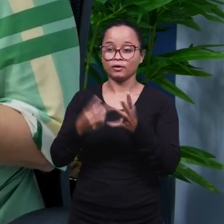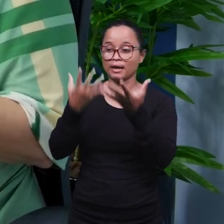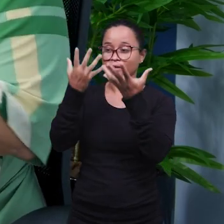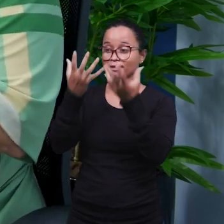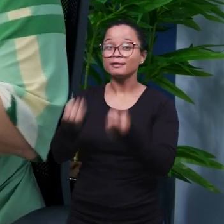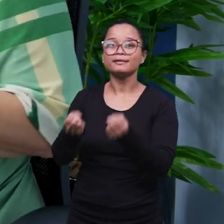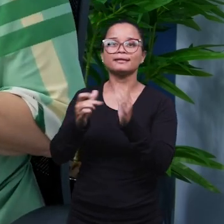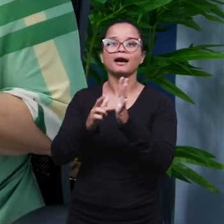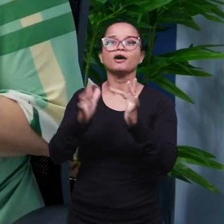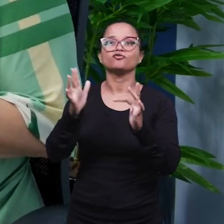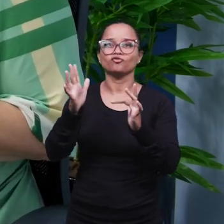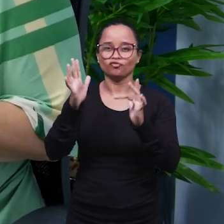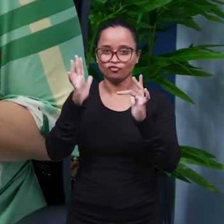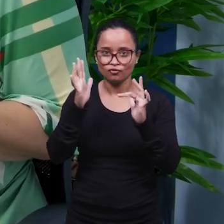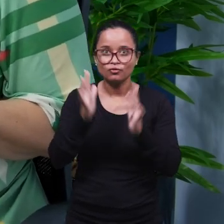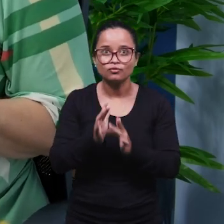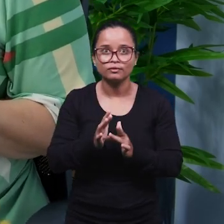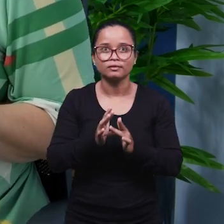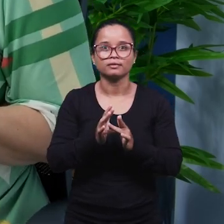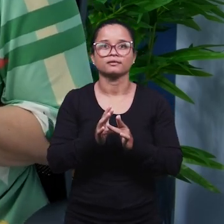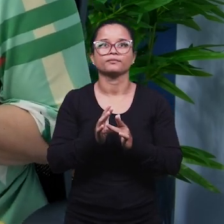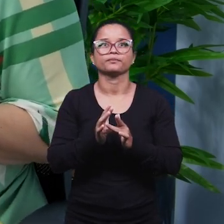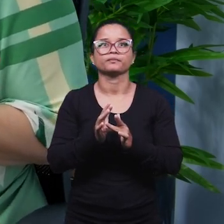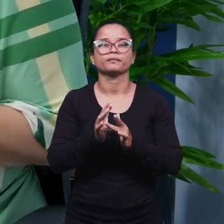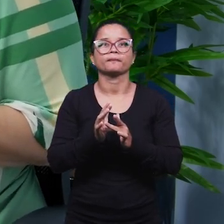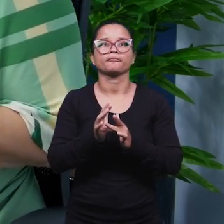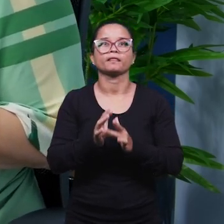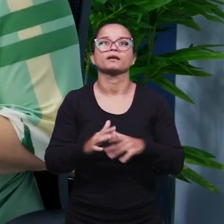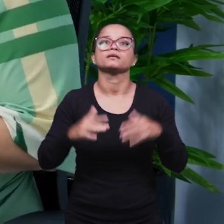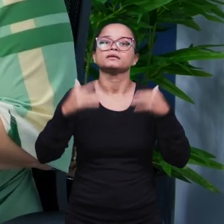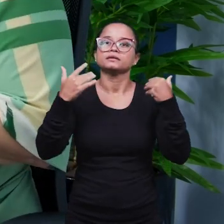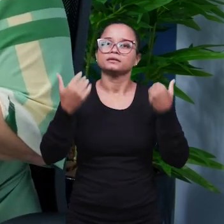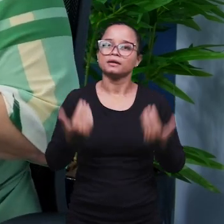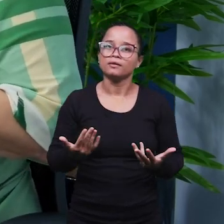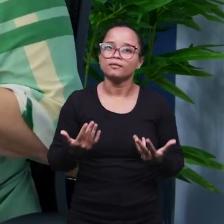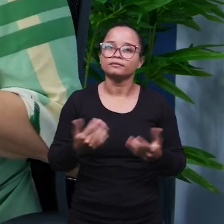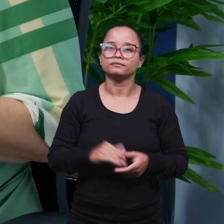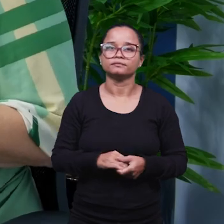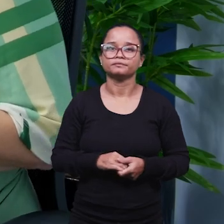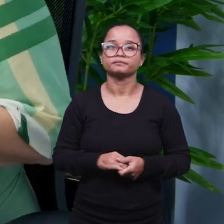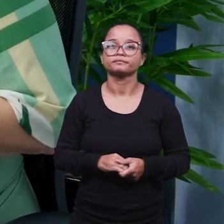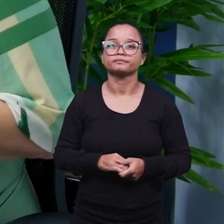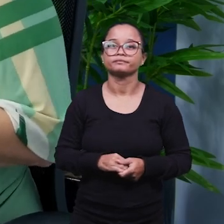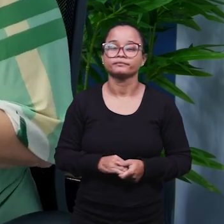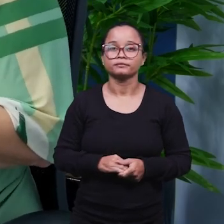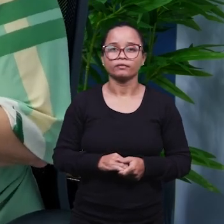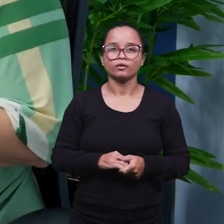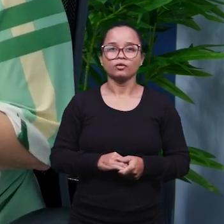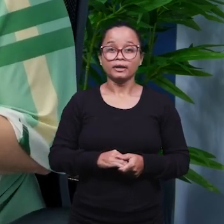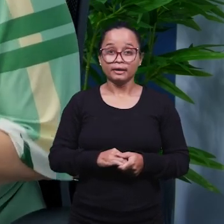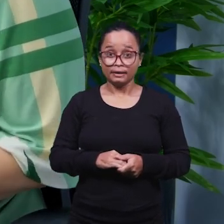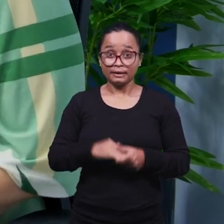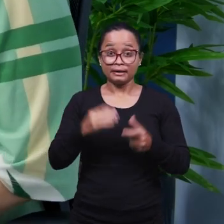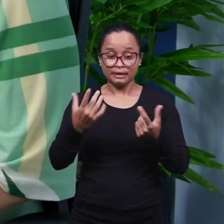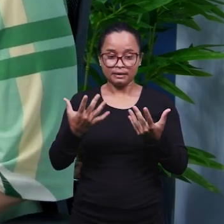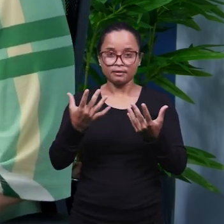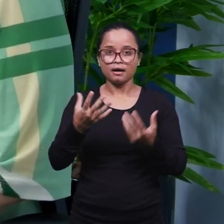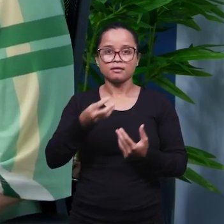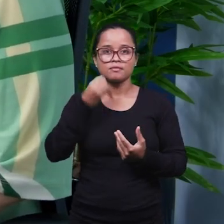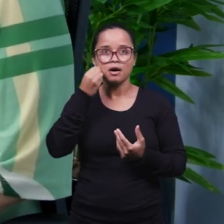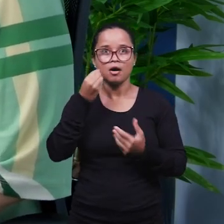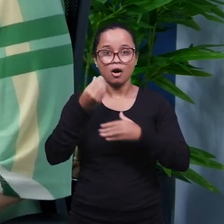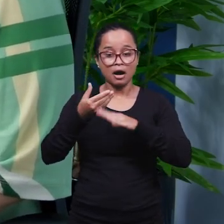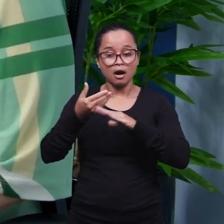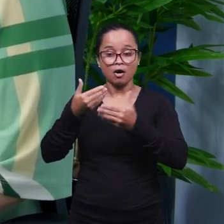Senhor Jesus. Eu não tenho como representar o Senhor Jesus. Então, o que é esse novo nascimento? É a